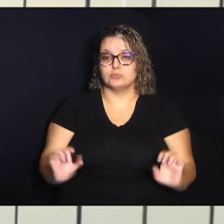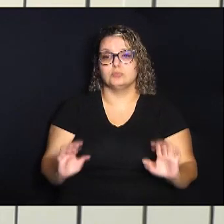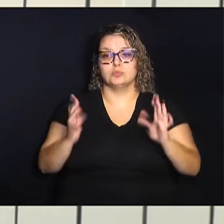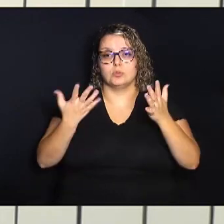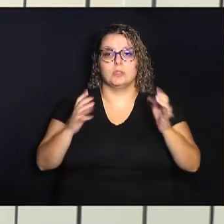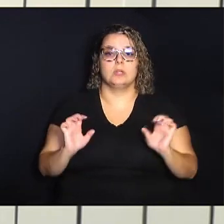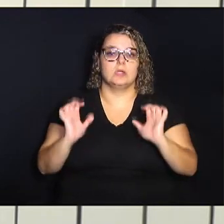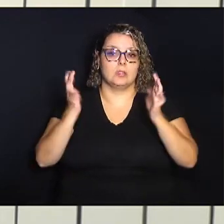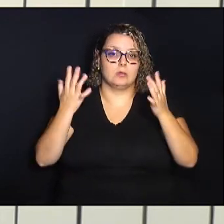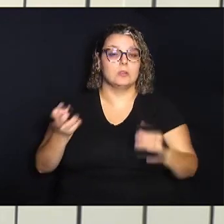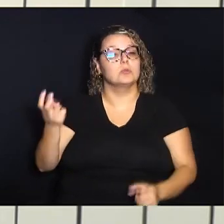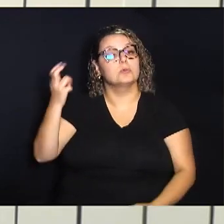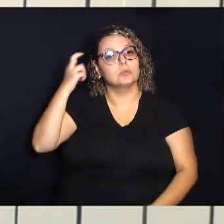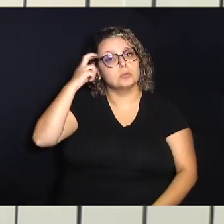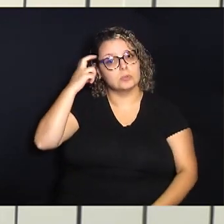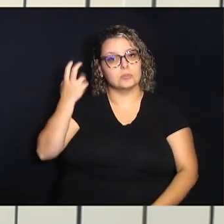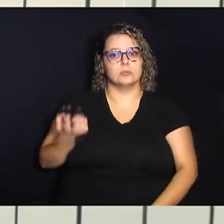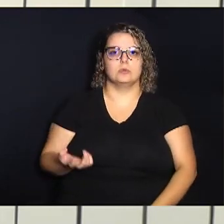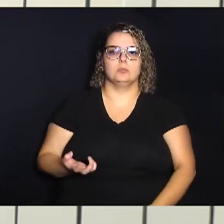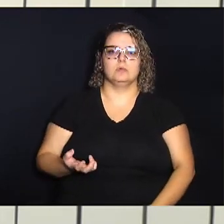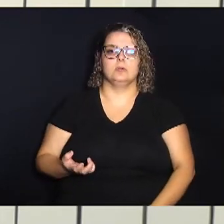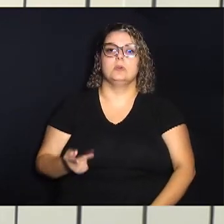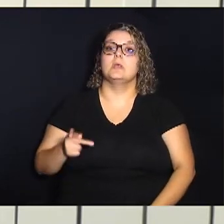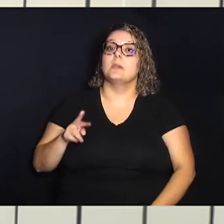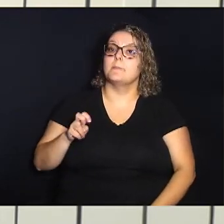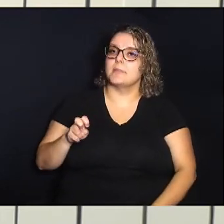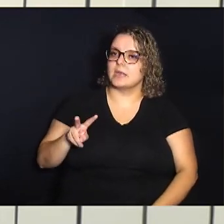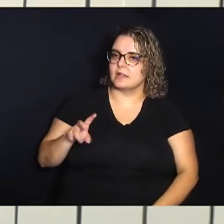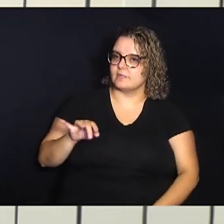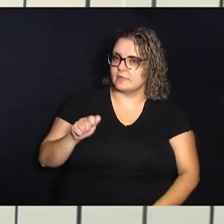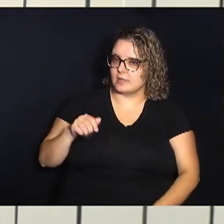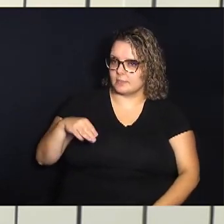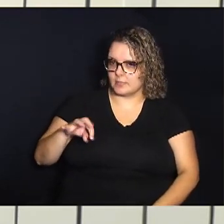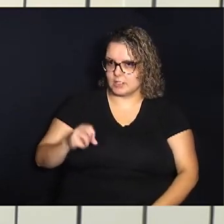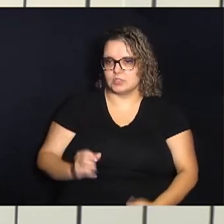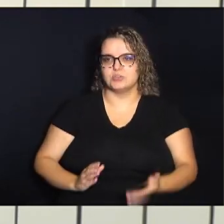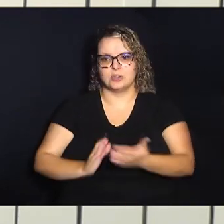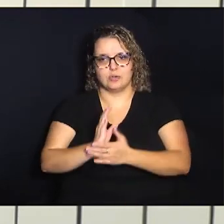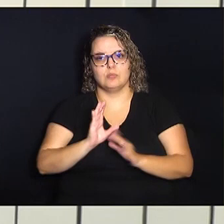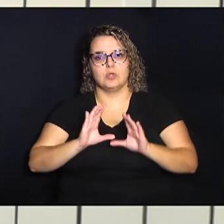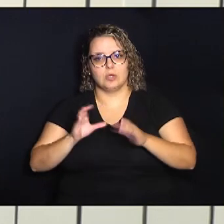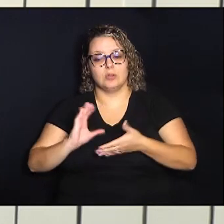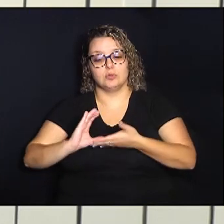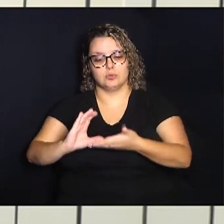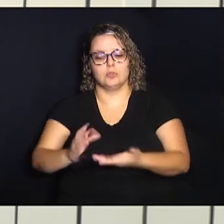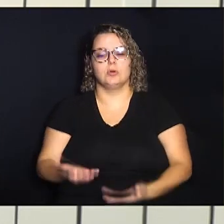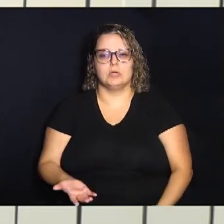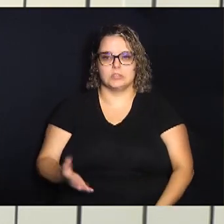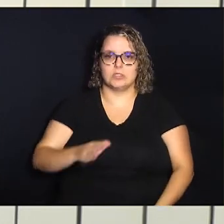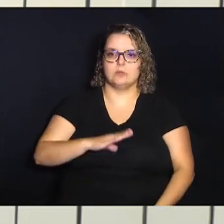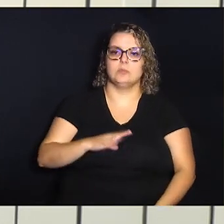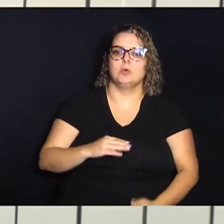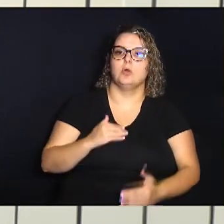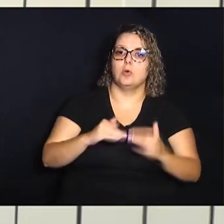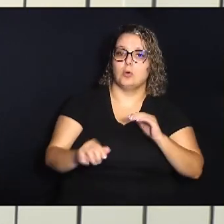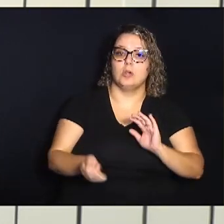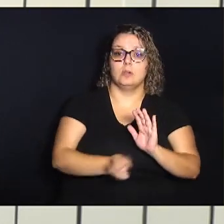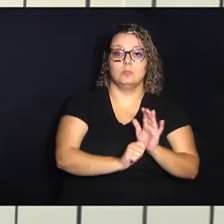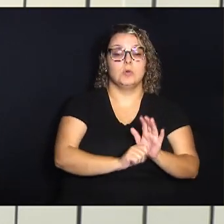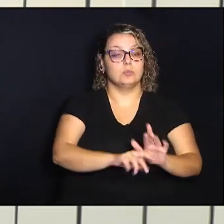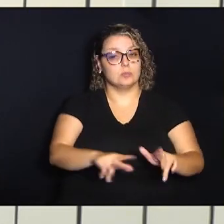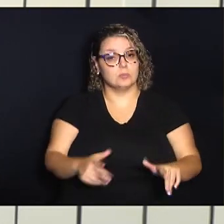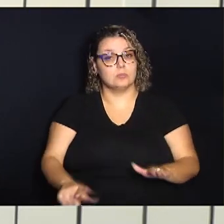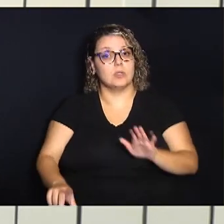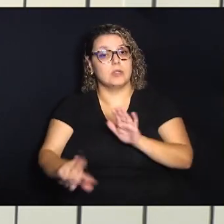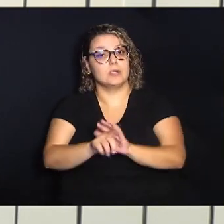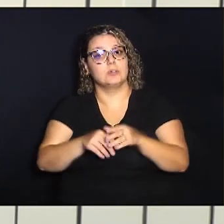eventos culturais e deverá ser previamente aprovado pelo Conselho Municipal de Entorpecentes. Para se tornar